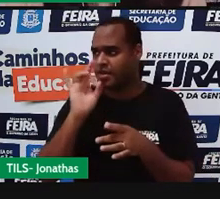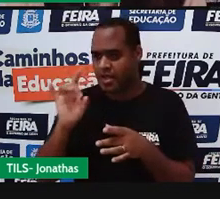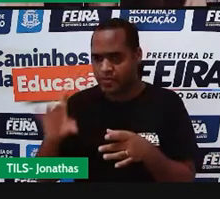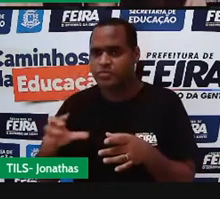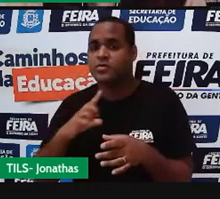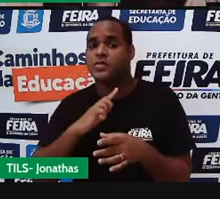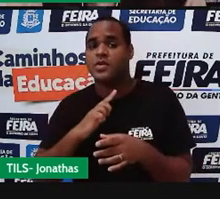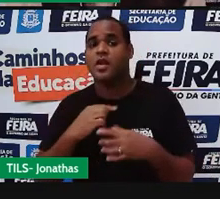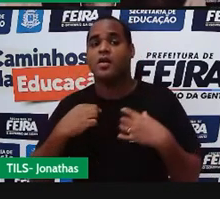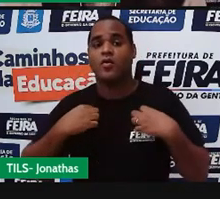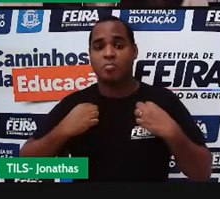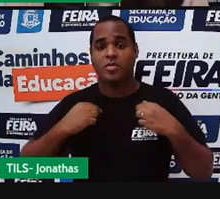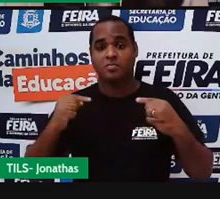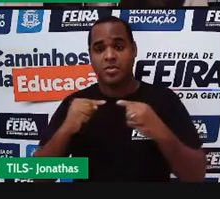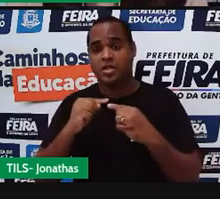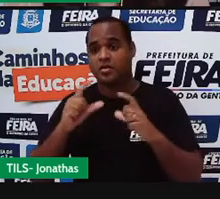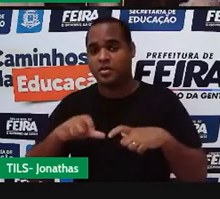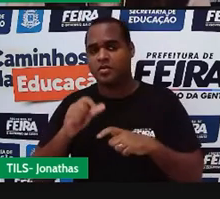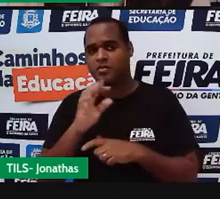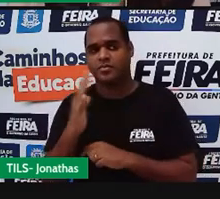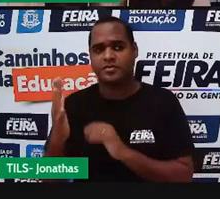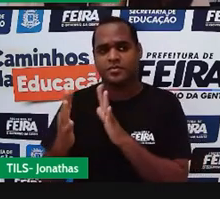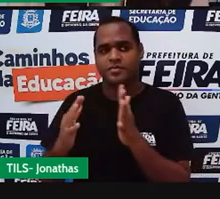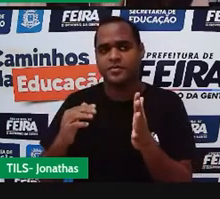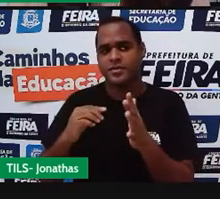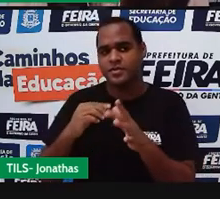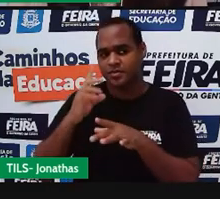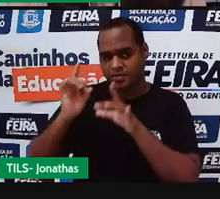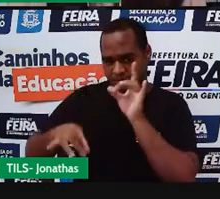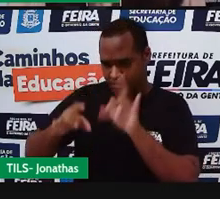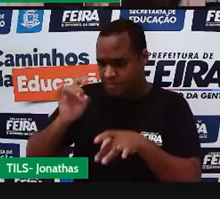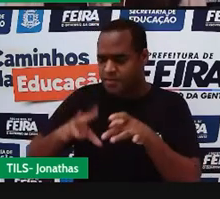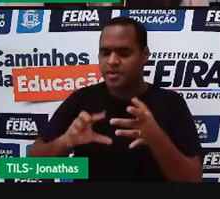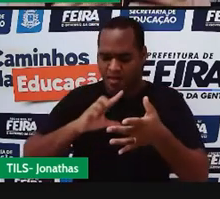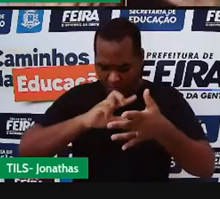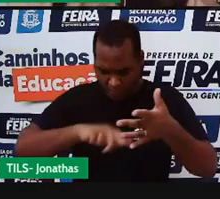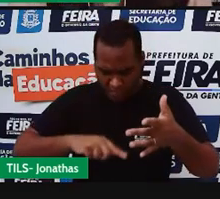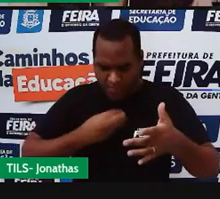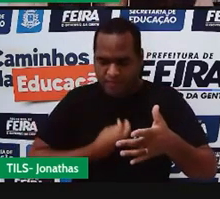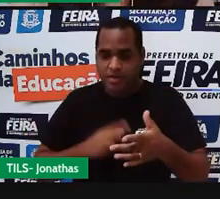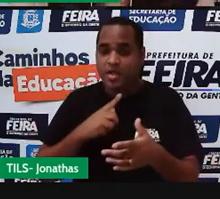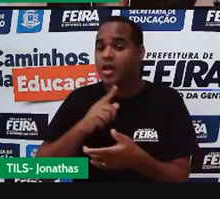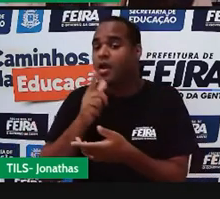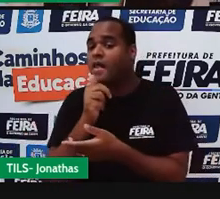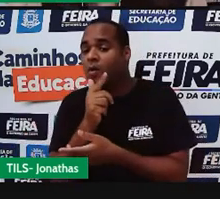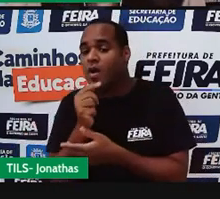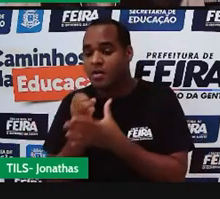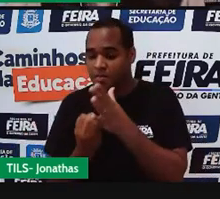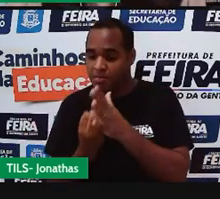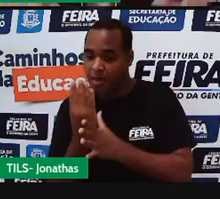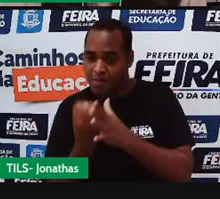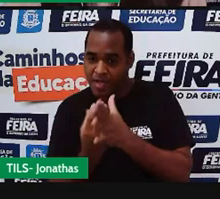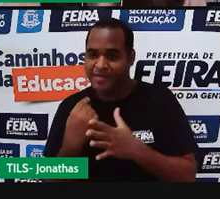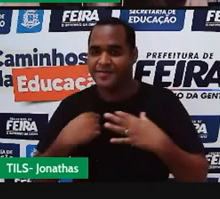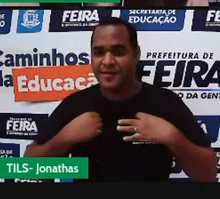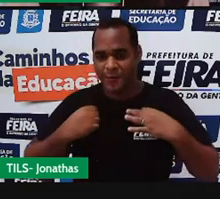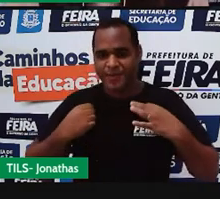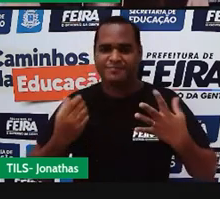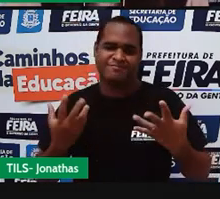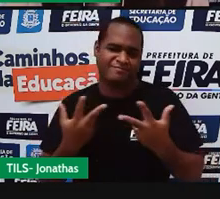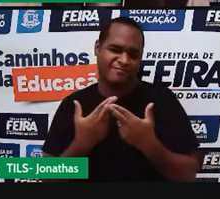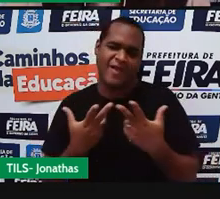a matéria prima dela veio da natureza e gastou muita matéria-prima para fazer né Já estou água para produzir aquele tecido